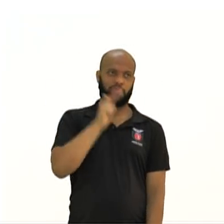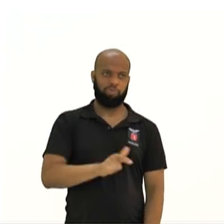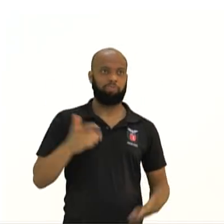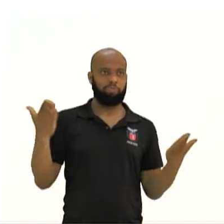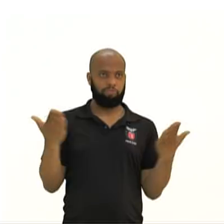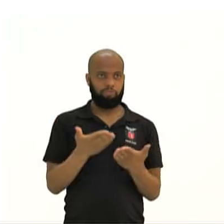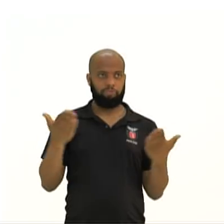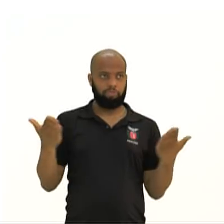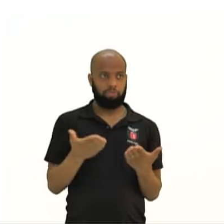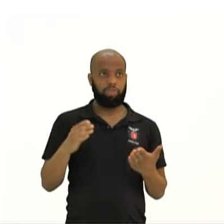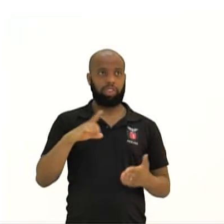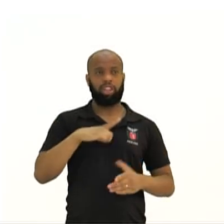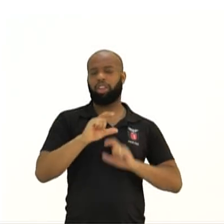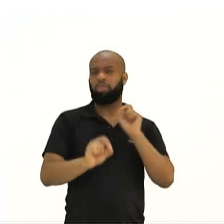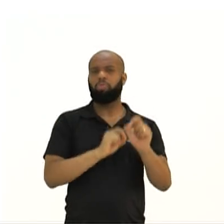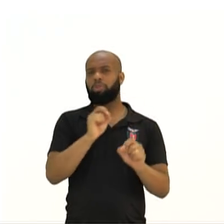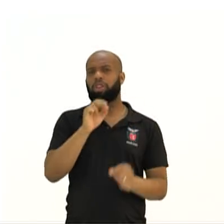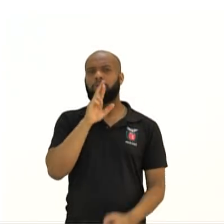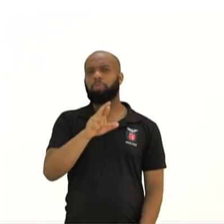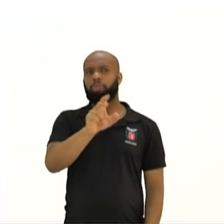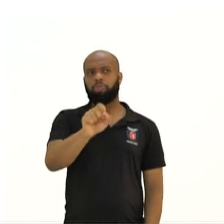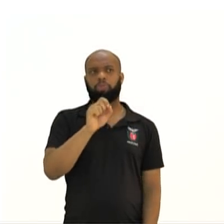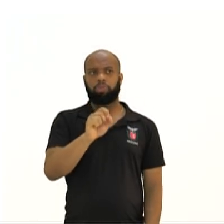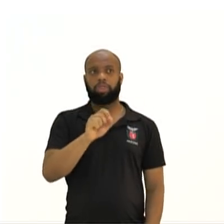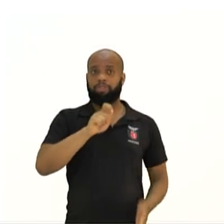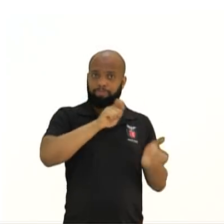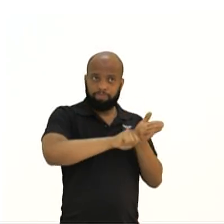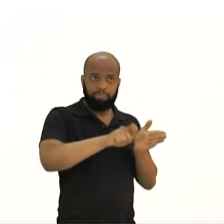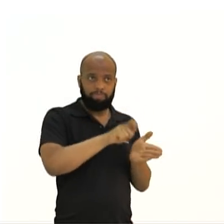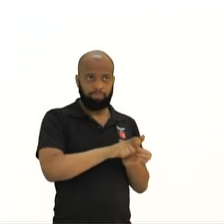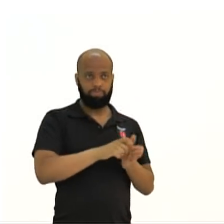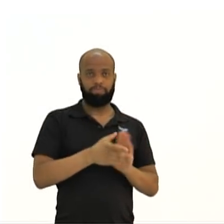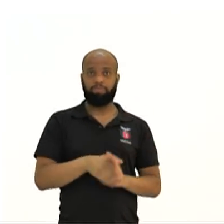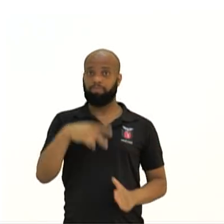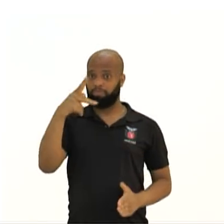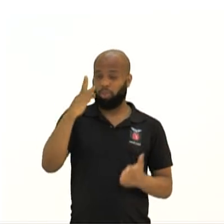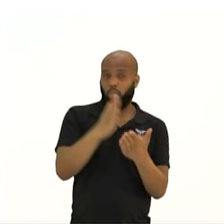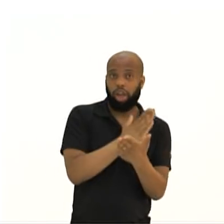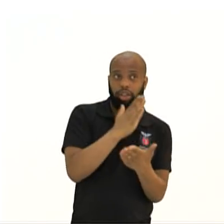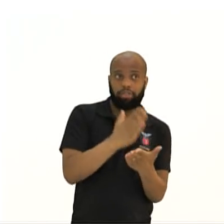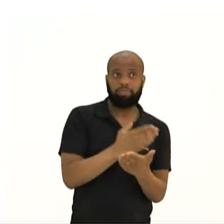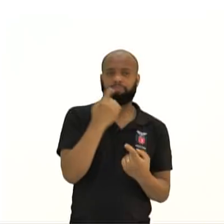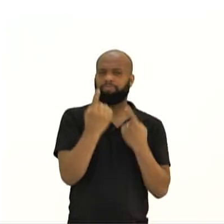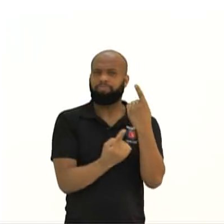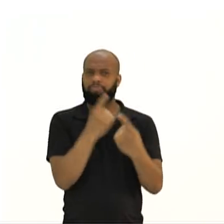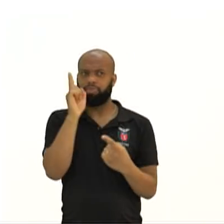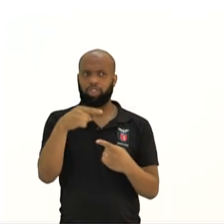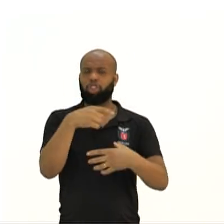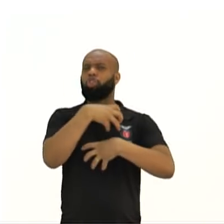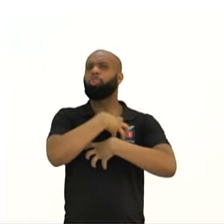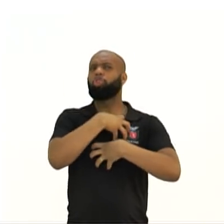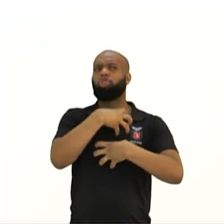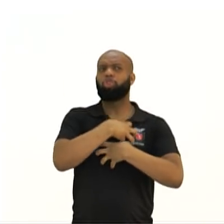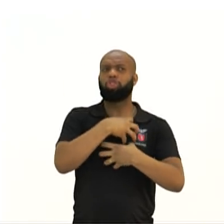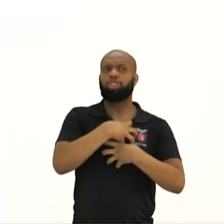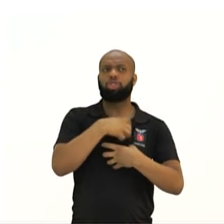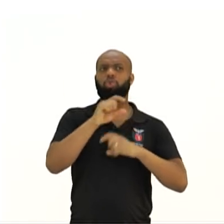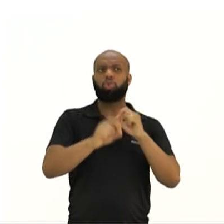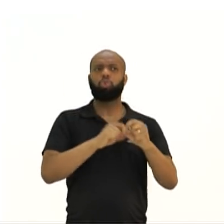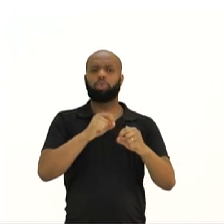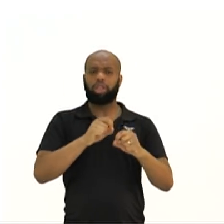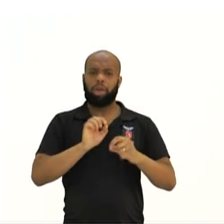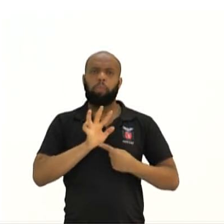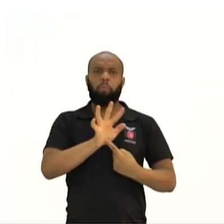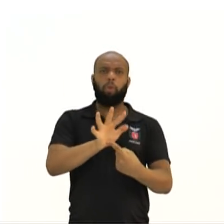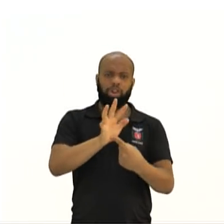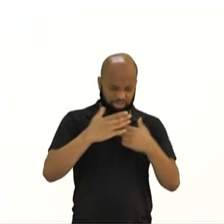essa questão. Então, o que você tem que fazer aí? Anotar no seu material quais são geralmente os